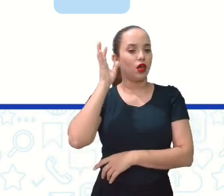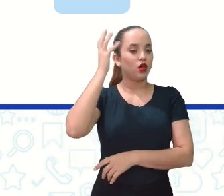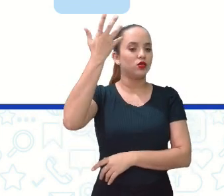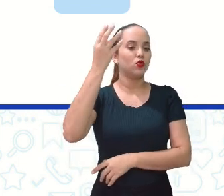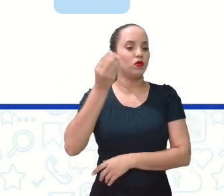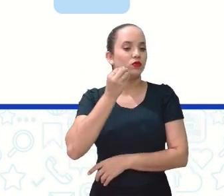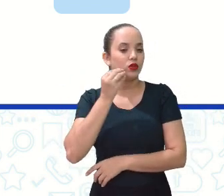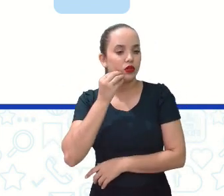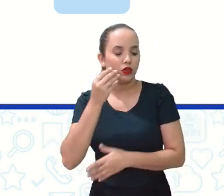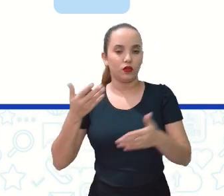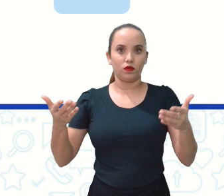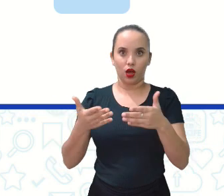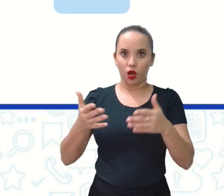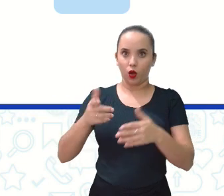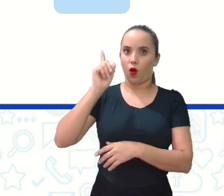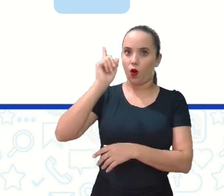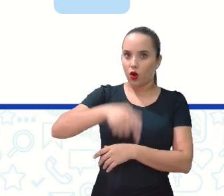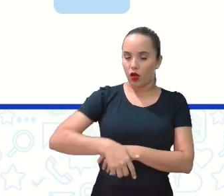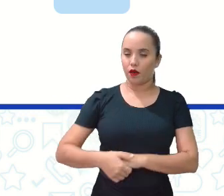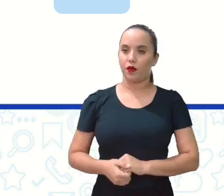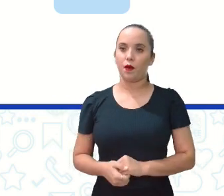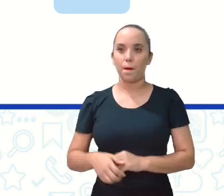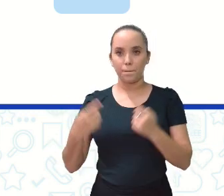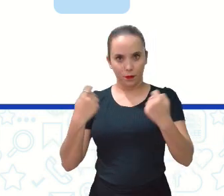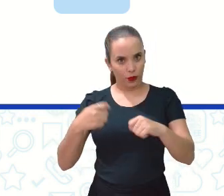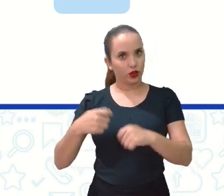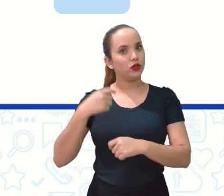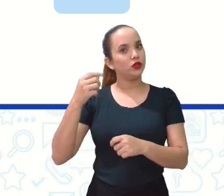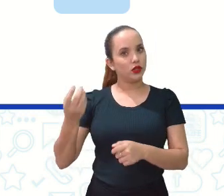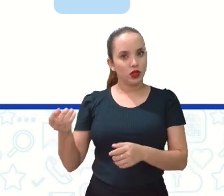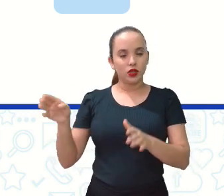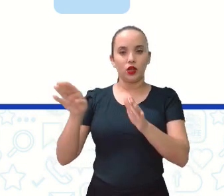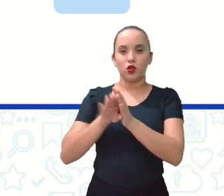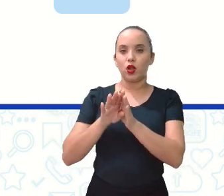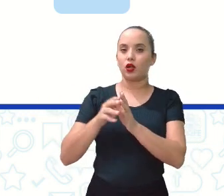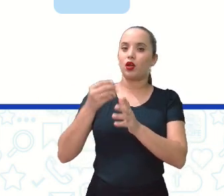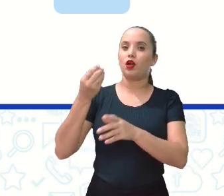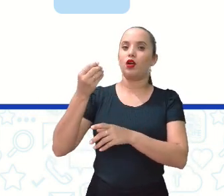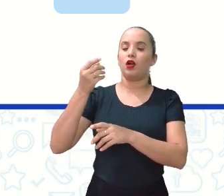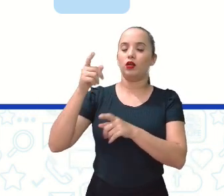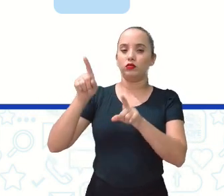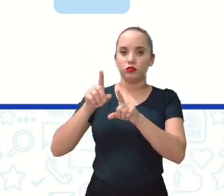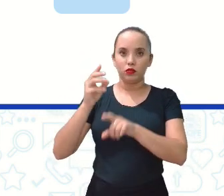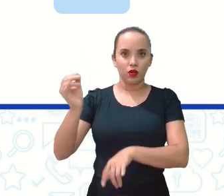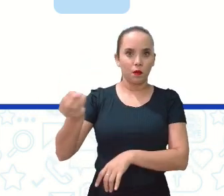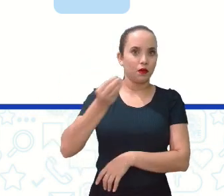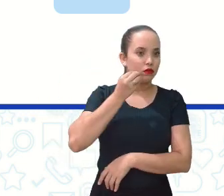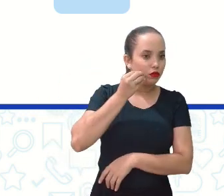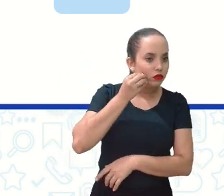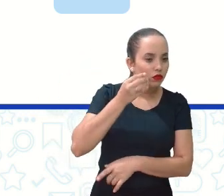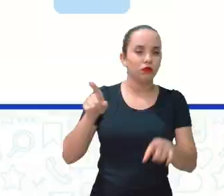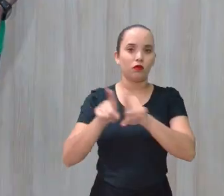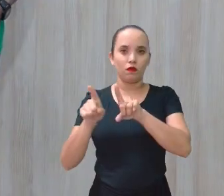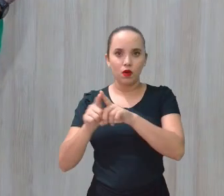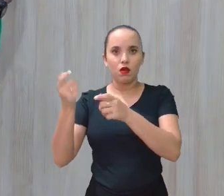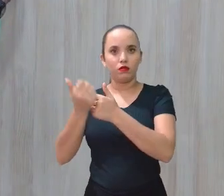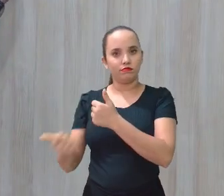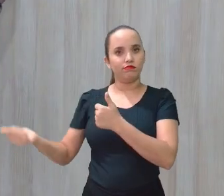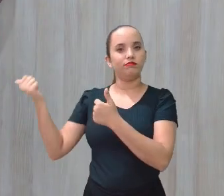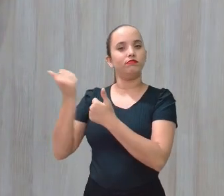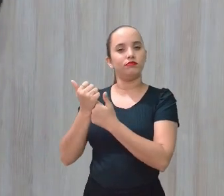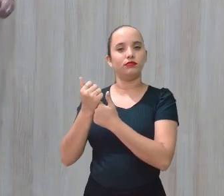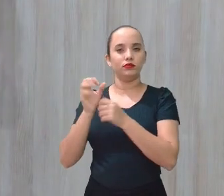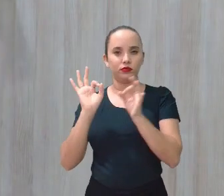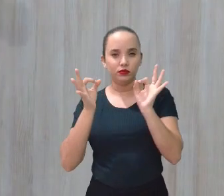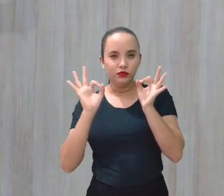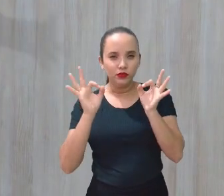Nesse caso agora, a resposta tem que vir ou pela tentativa e também pelo método da substituição, tá